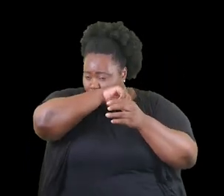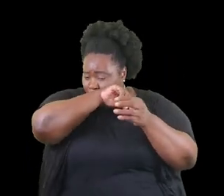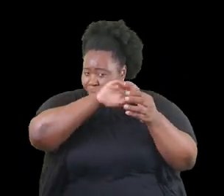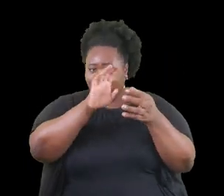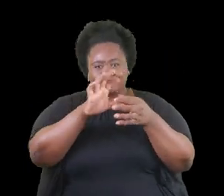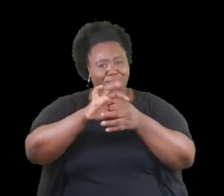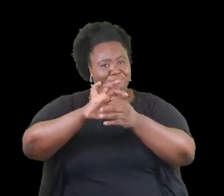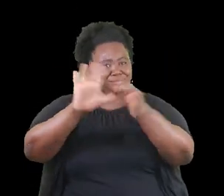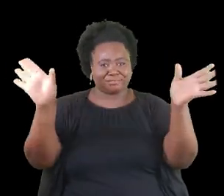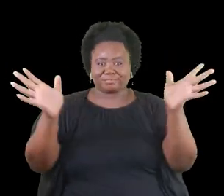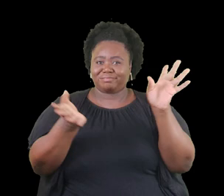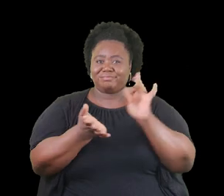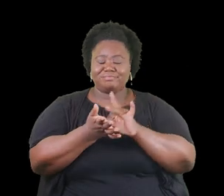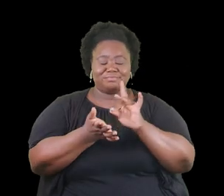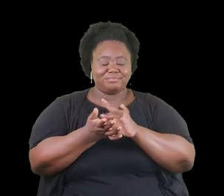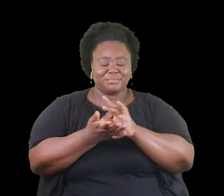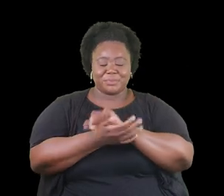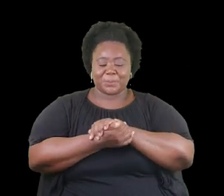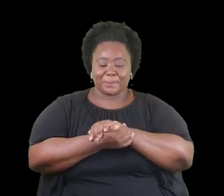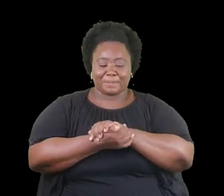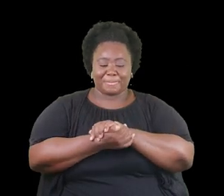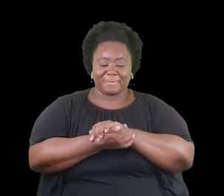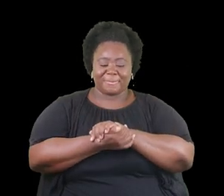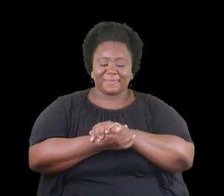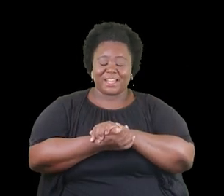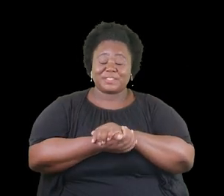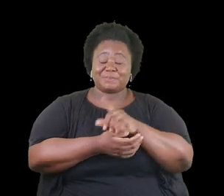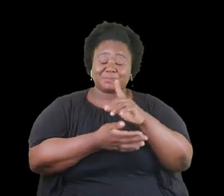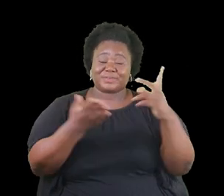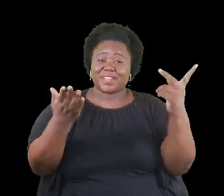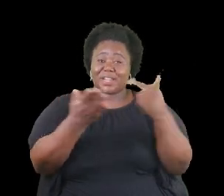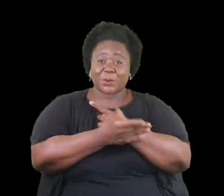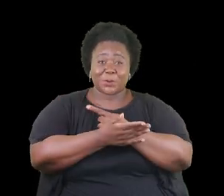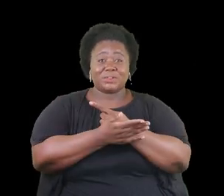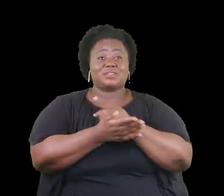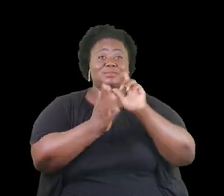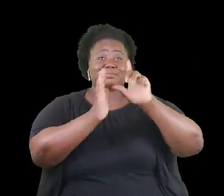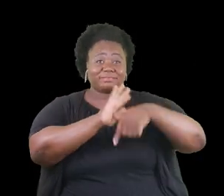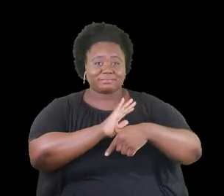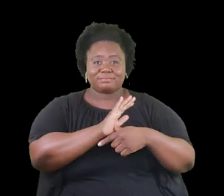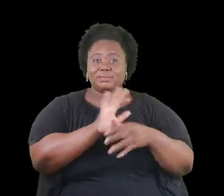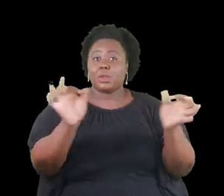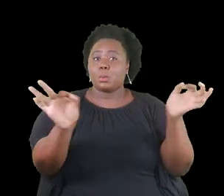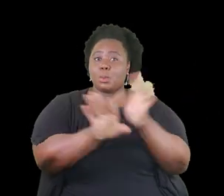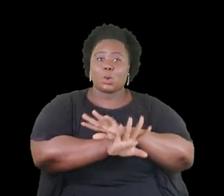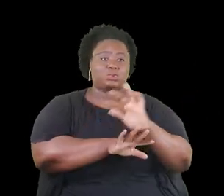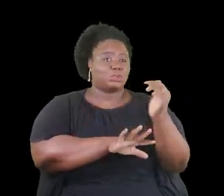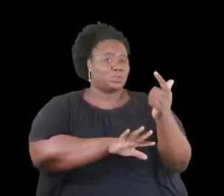Ela foi tardia, incompleta, incompleta.